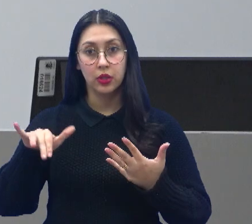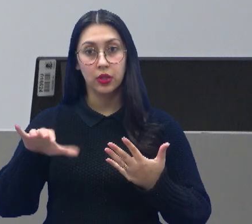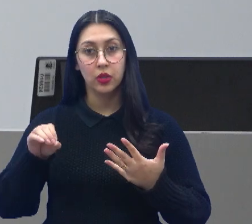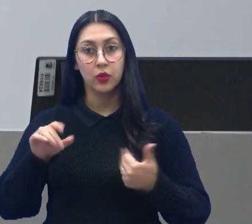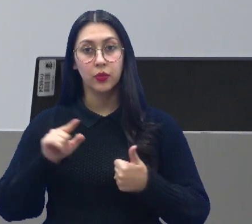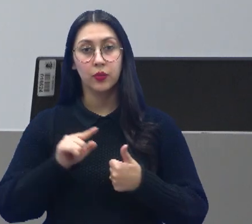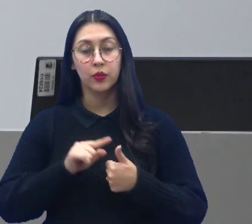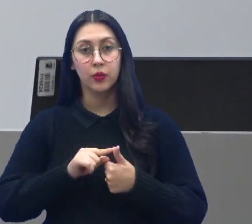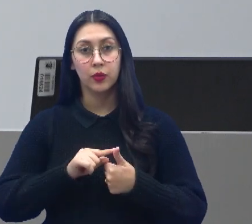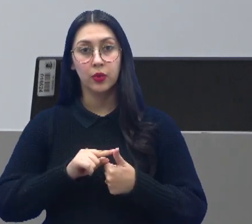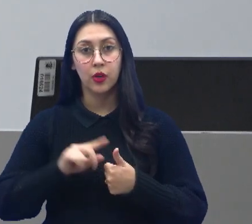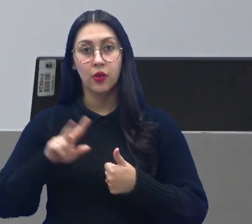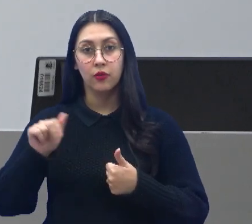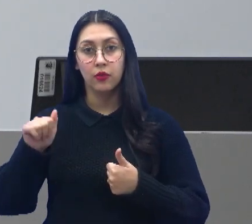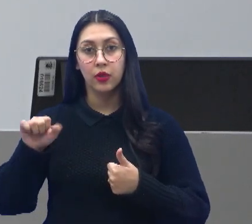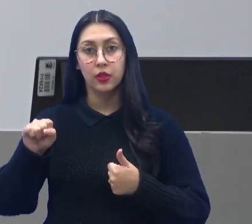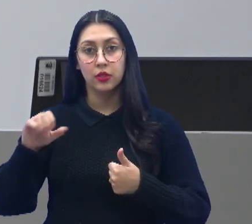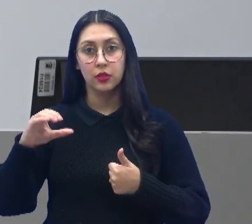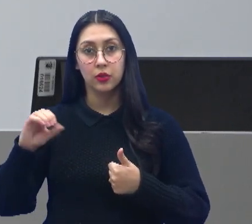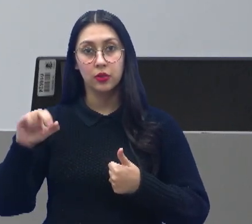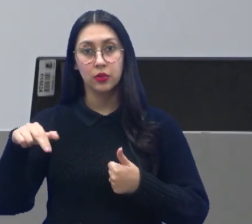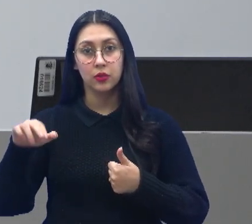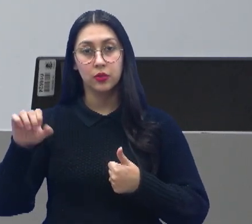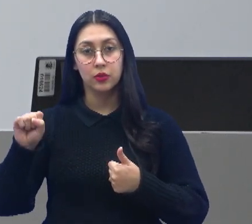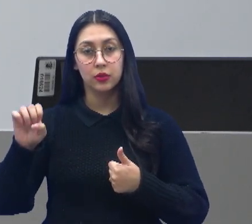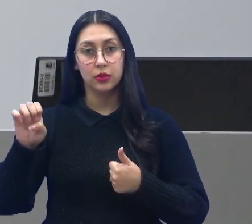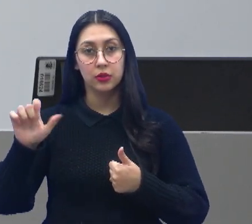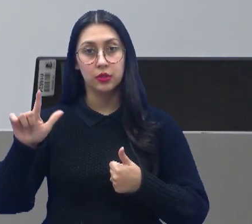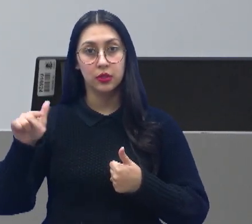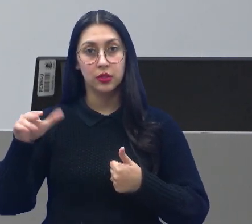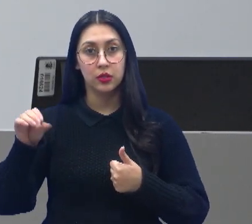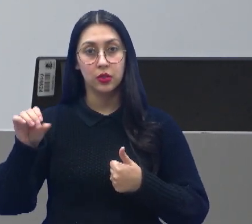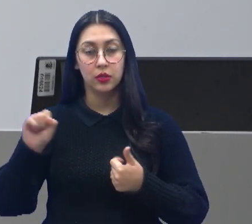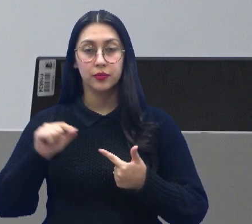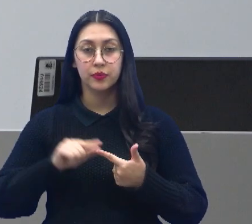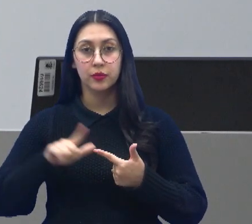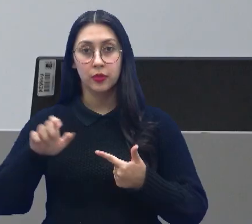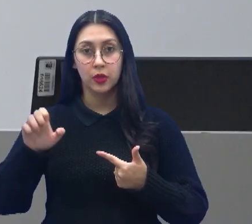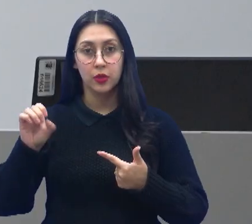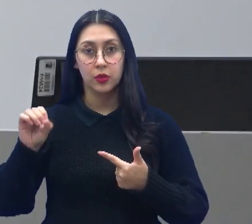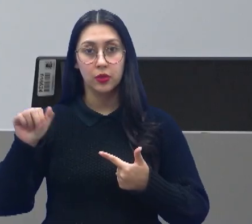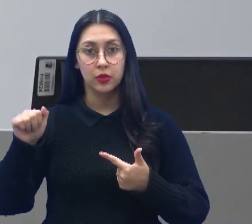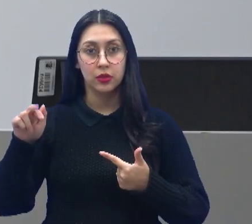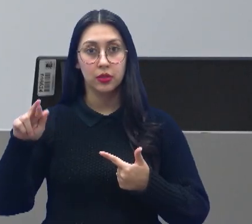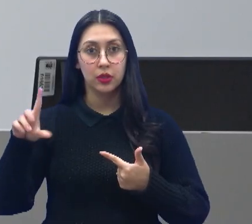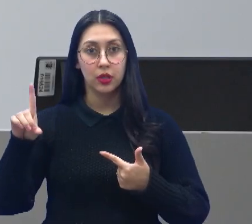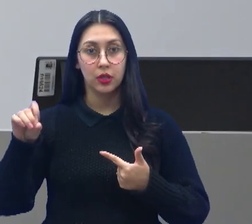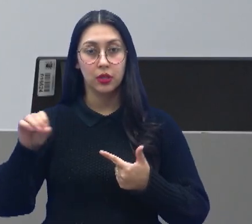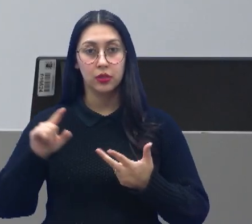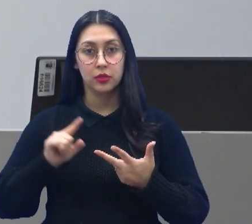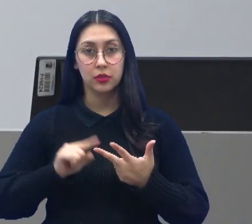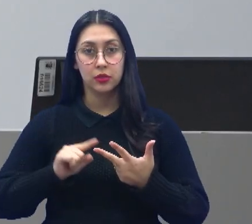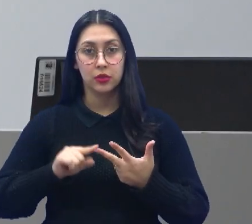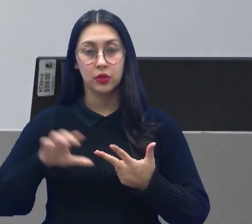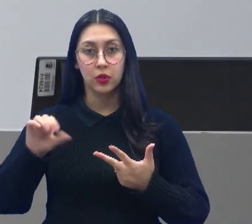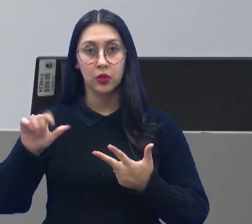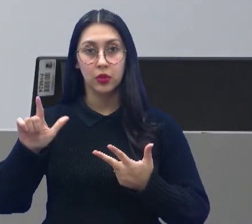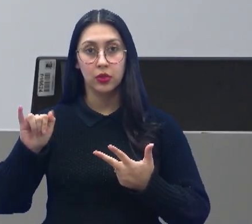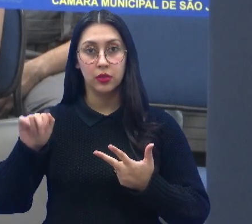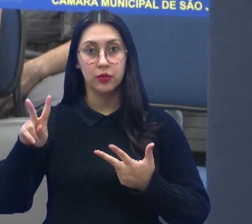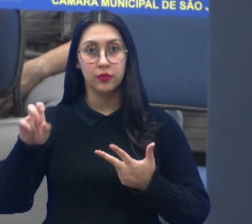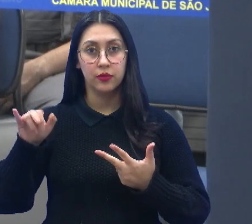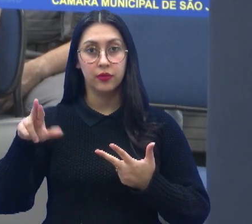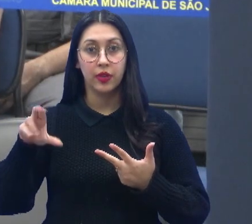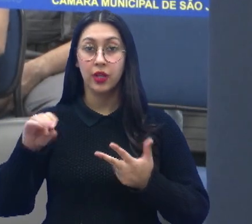PM Vasconcelos, primeiro-tenente da PM Leonardo Ferraz e o soldado da PM Oliveira. Sejam